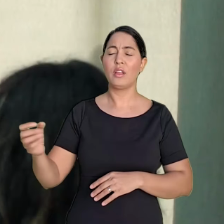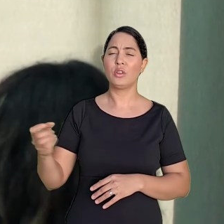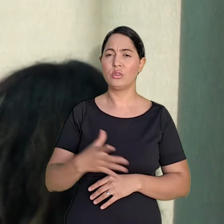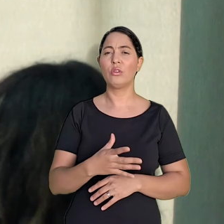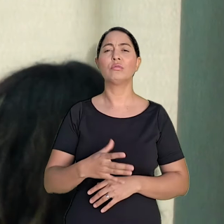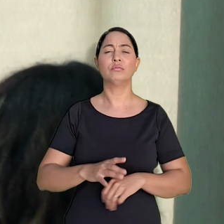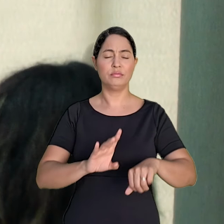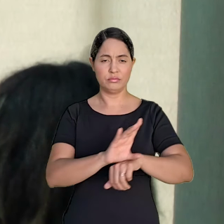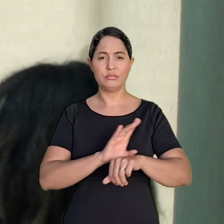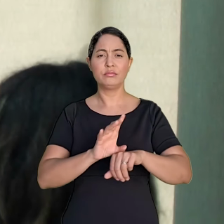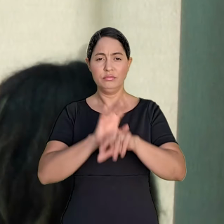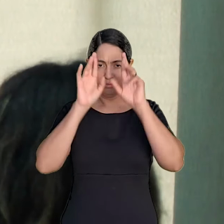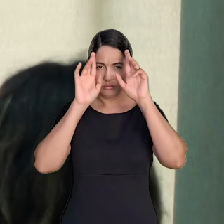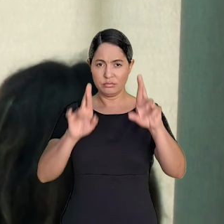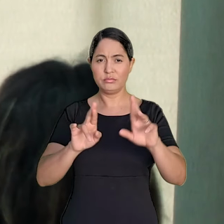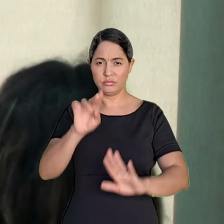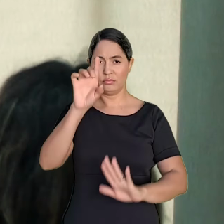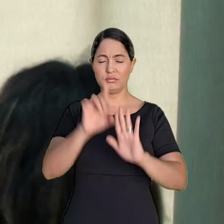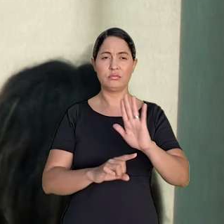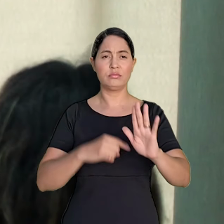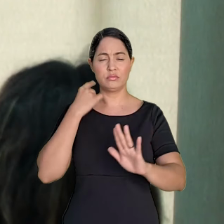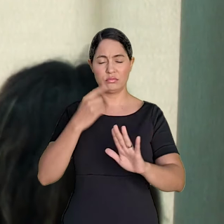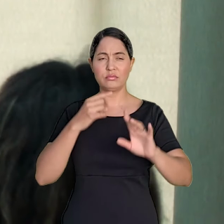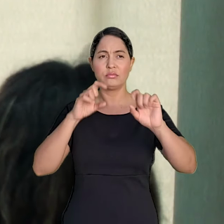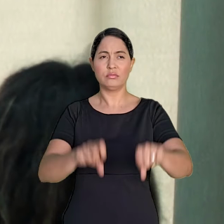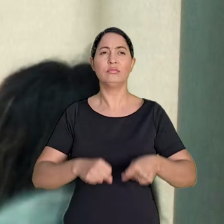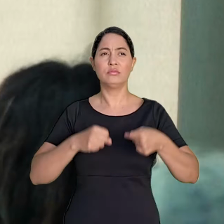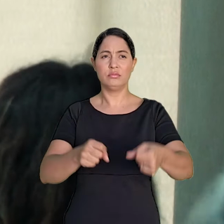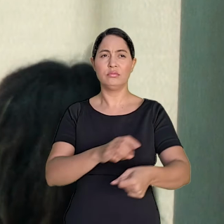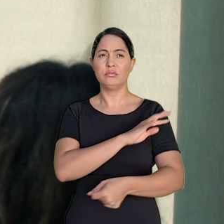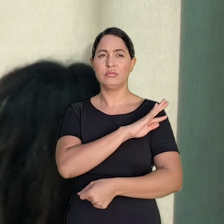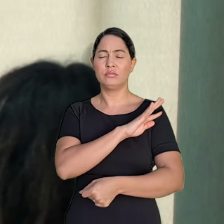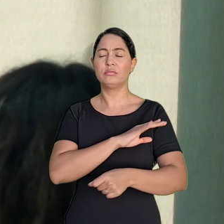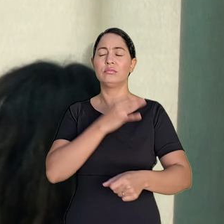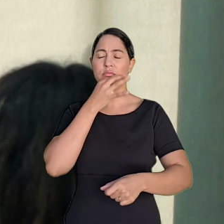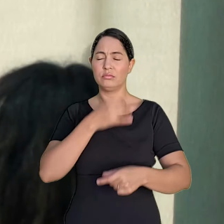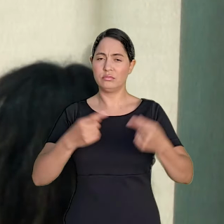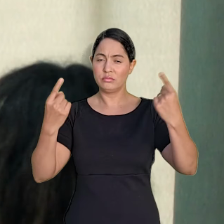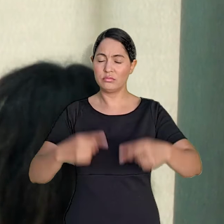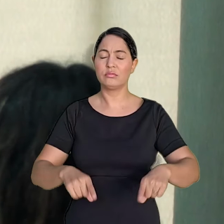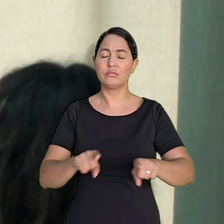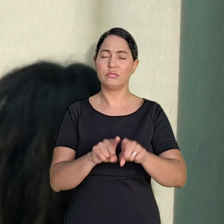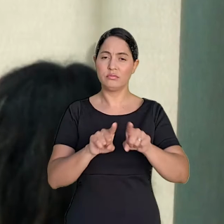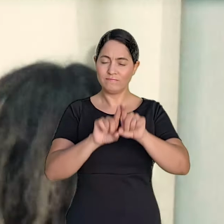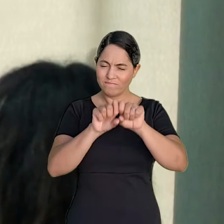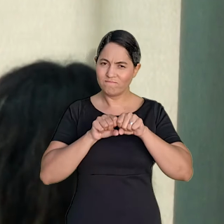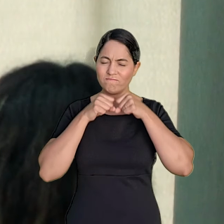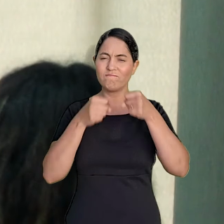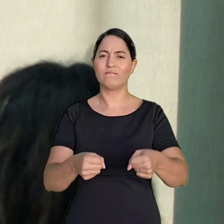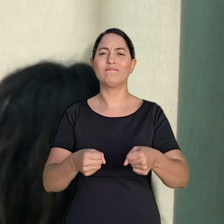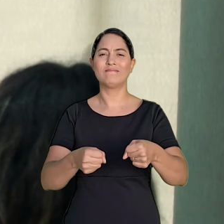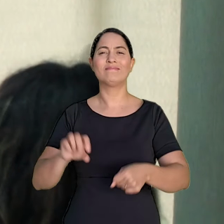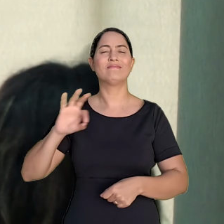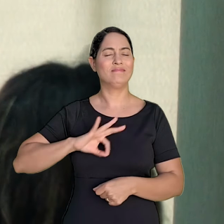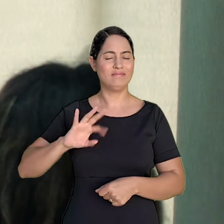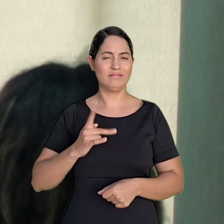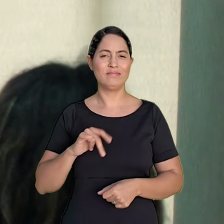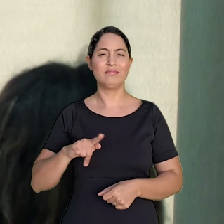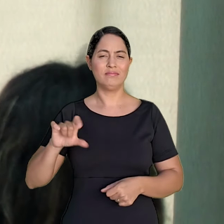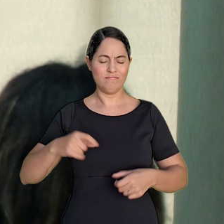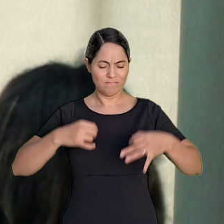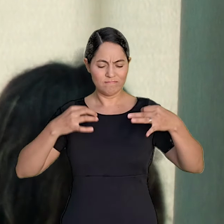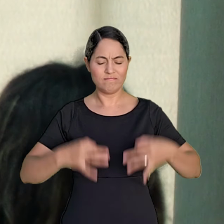respeite Constituição, prerrogativas, defesa técnica, contraditório, ampla defesa e honorários dignos.